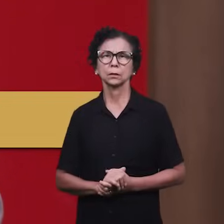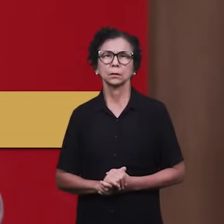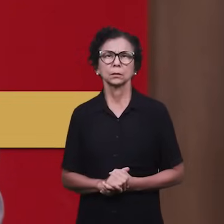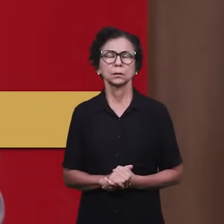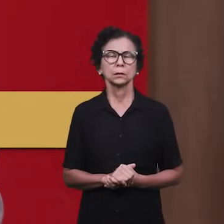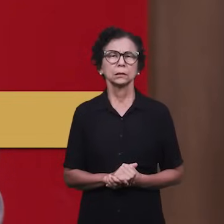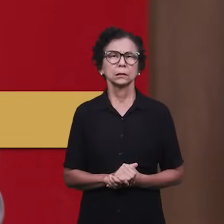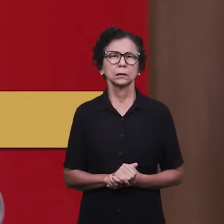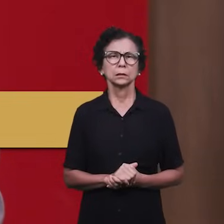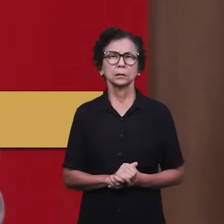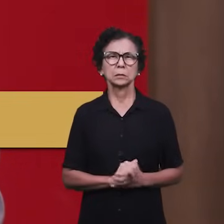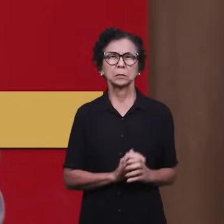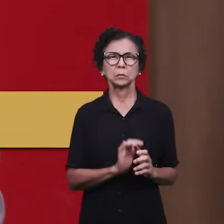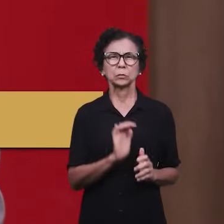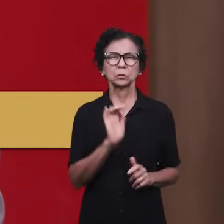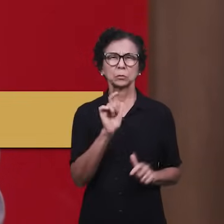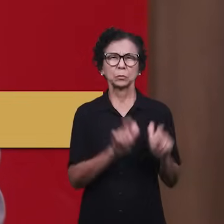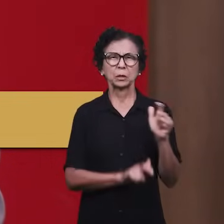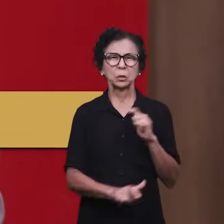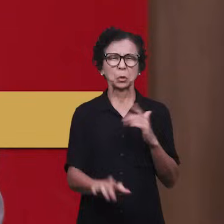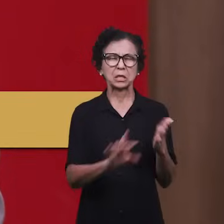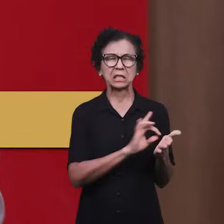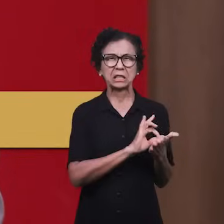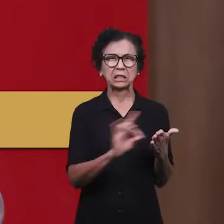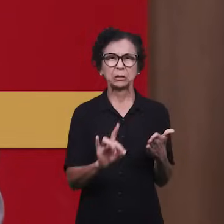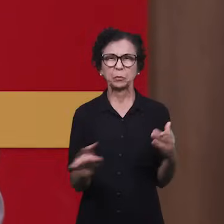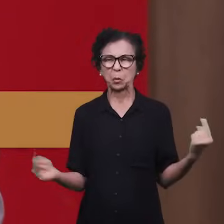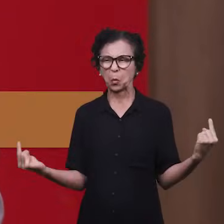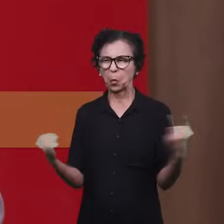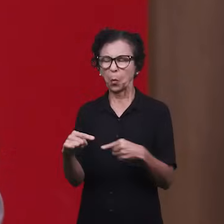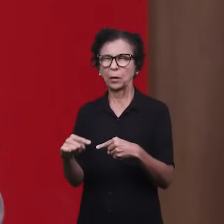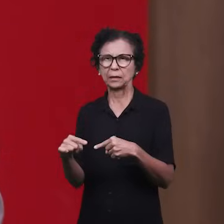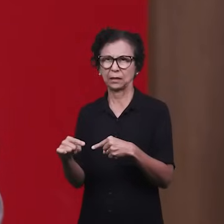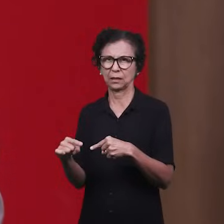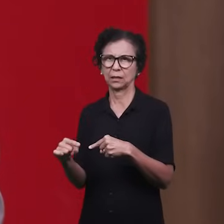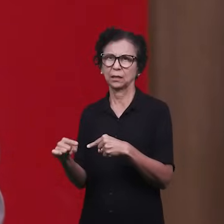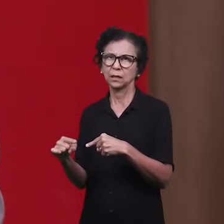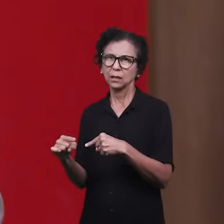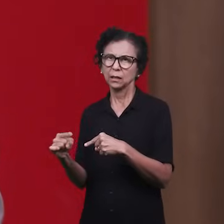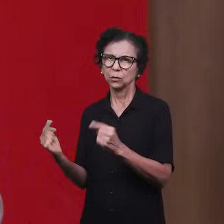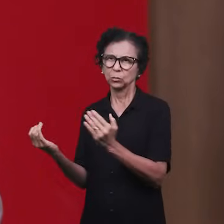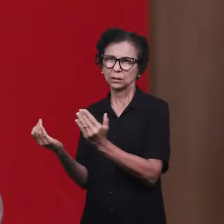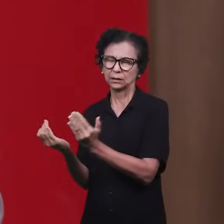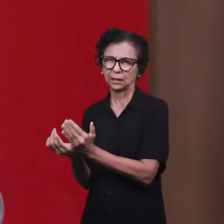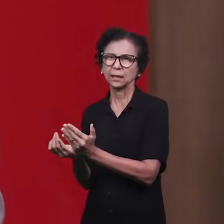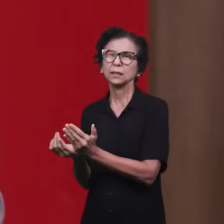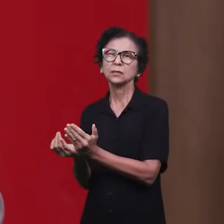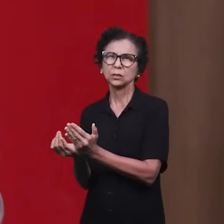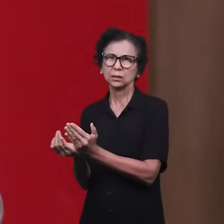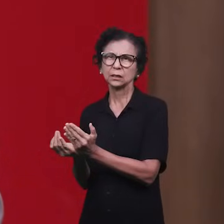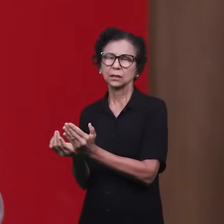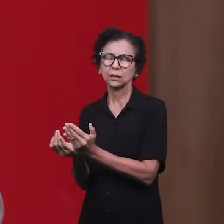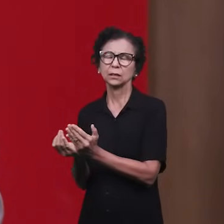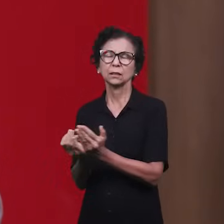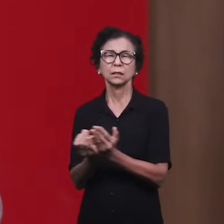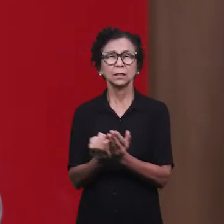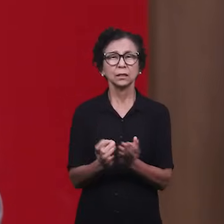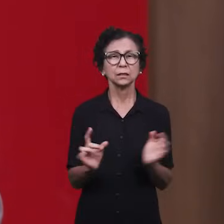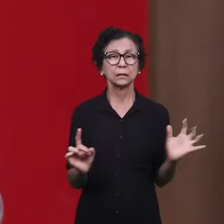fala lobos cruéis que não perdoariam, né, o rebanho, ele estava falando exatamente das